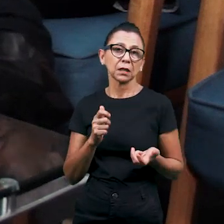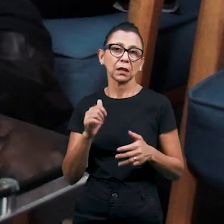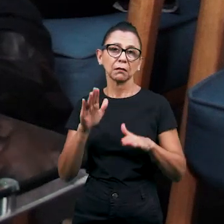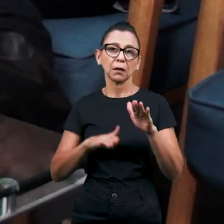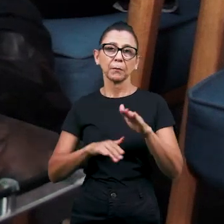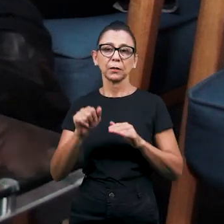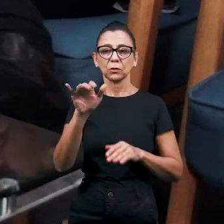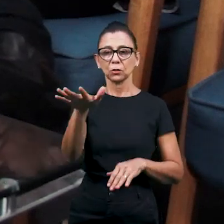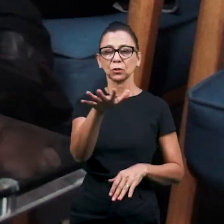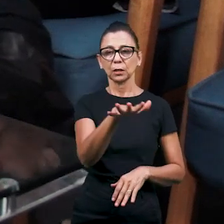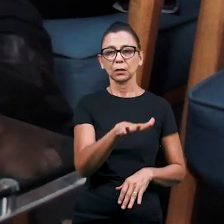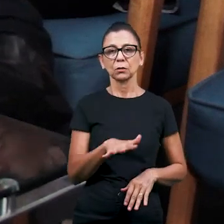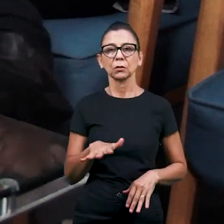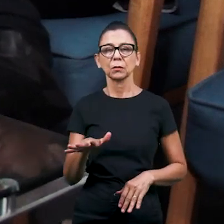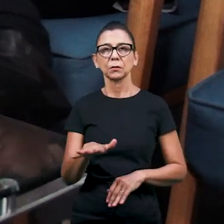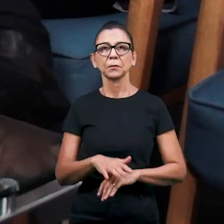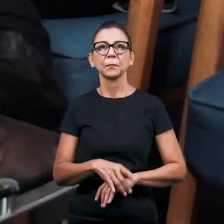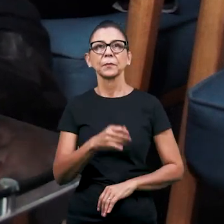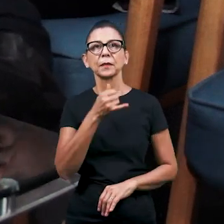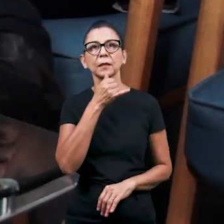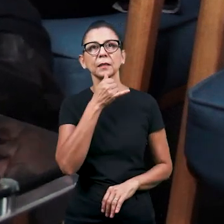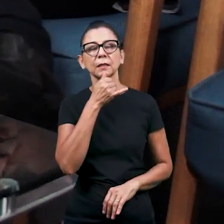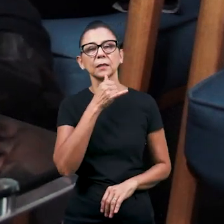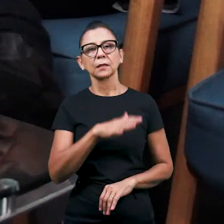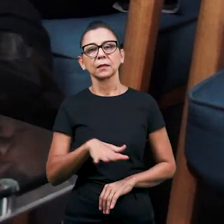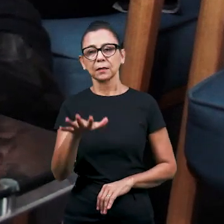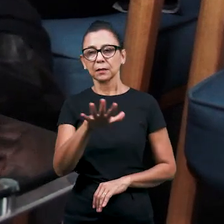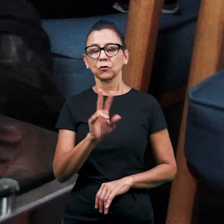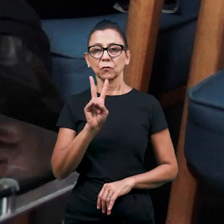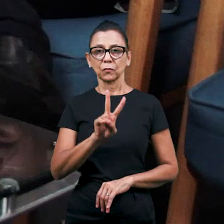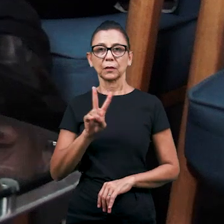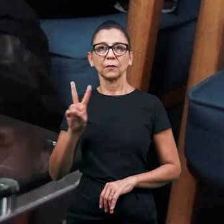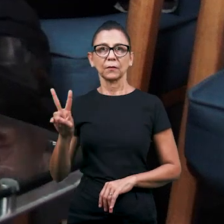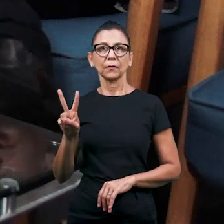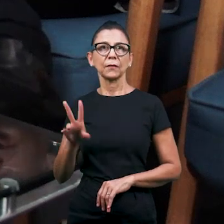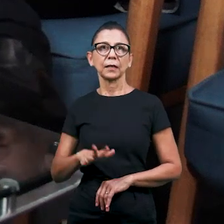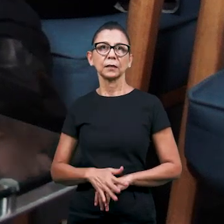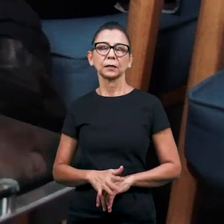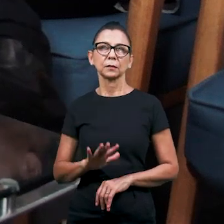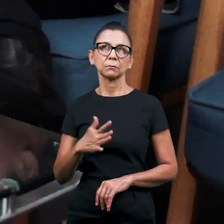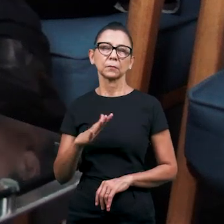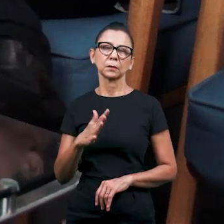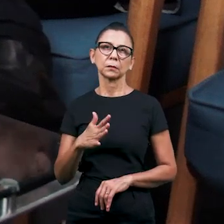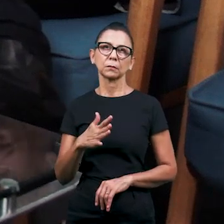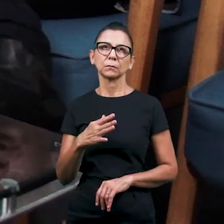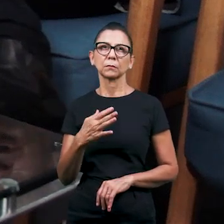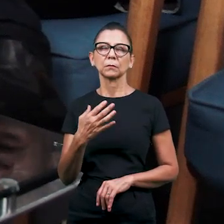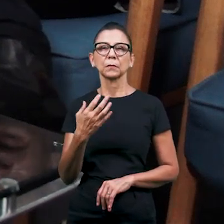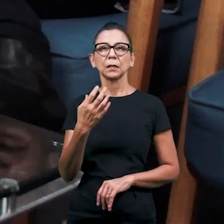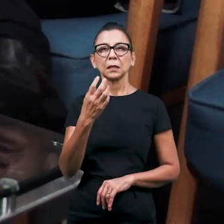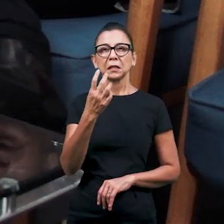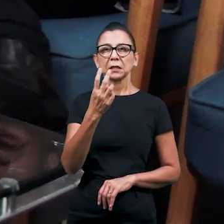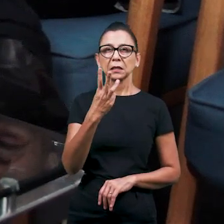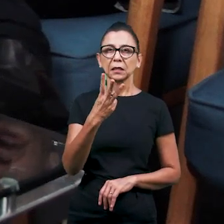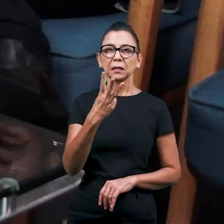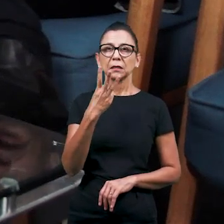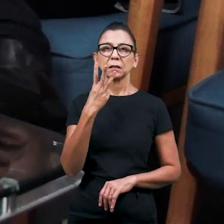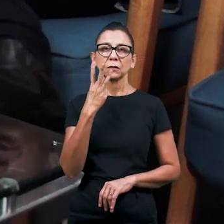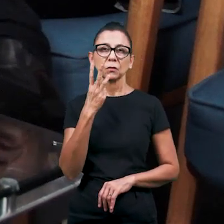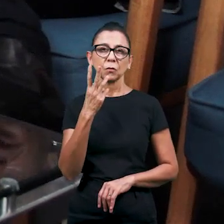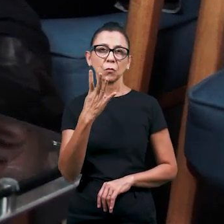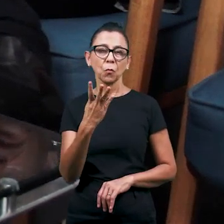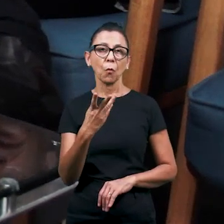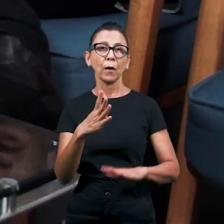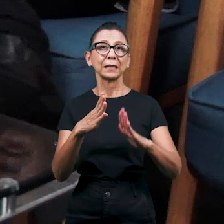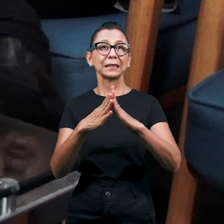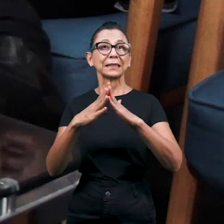Jerusalém era onde estava o templo e todo mundo concorria para Jerusalém. Exatamente. Então, o jovem, ele, por natureza, ele